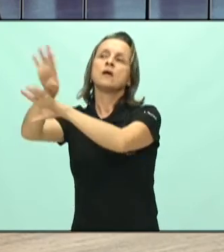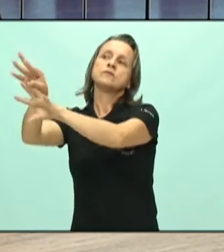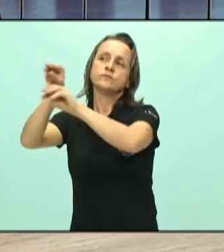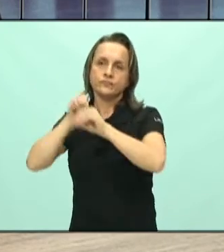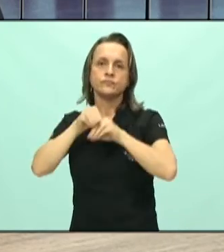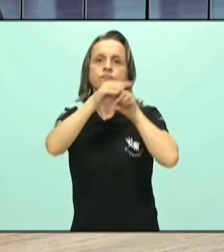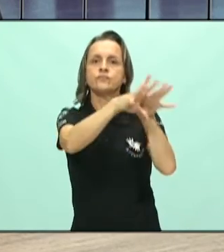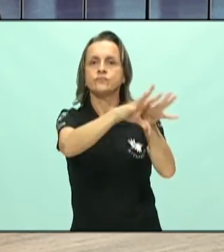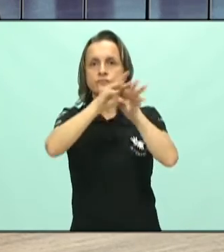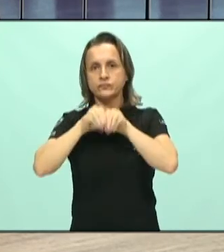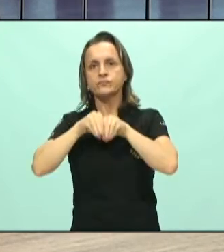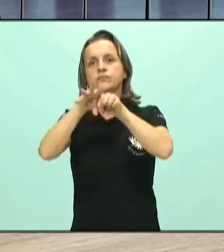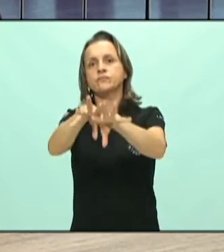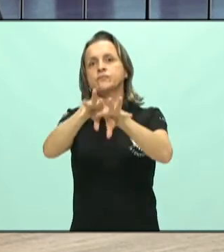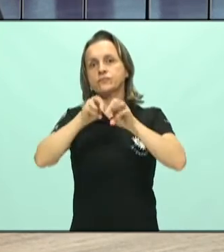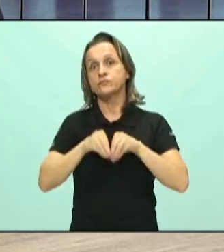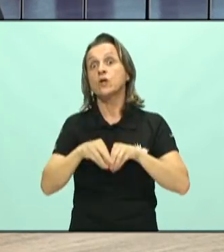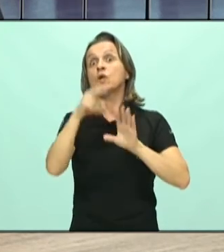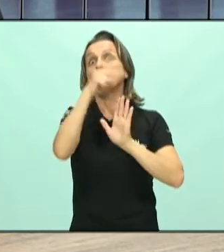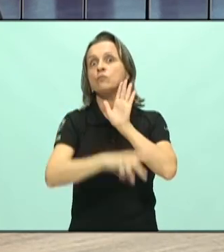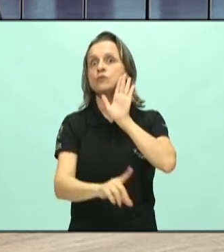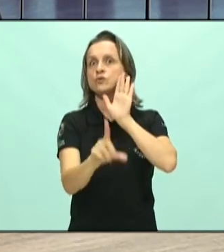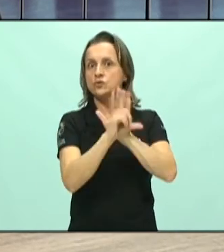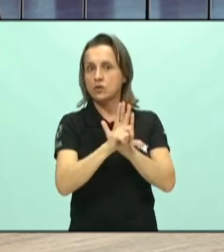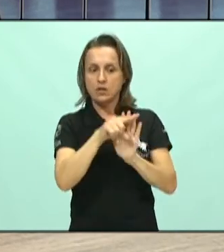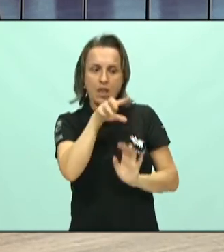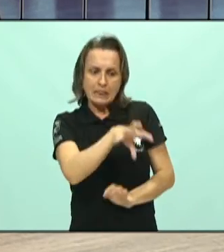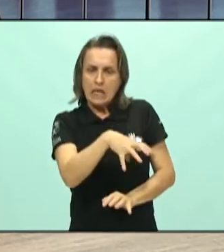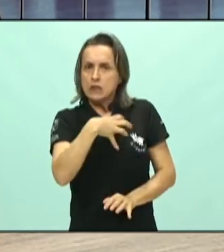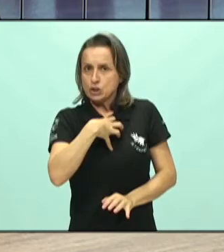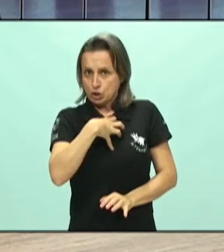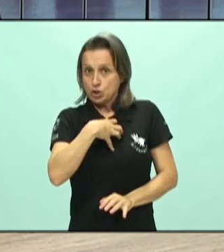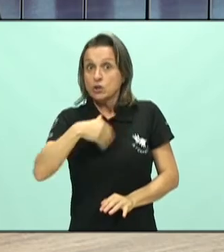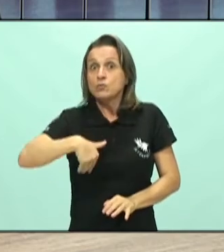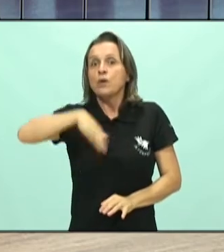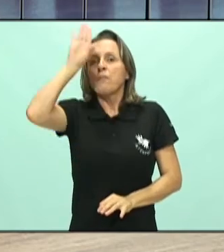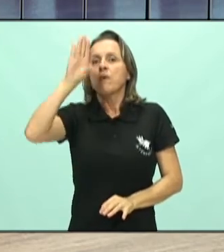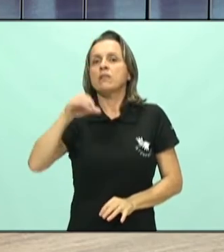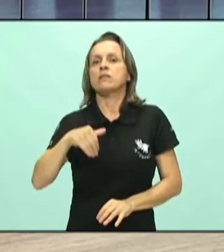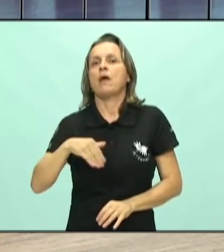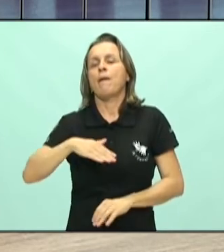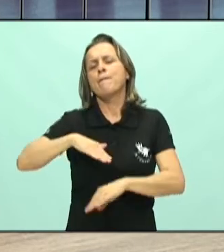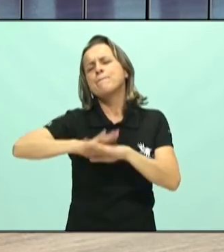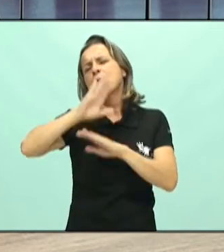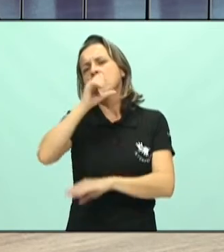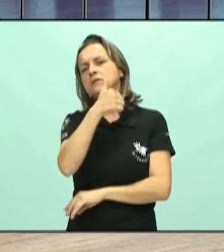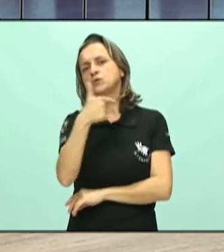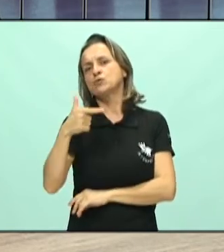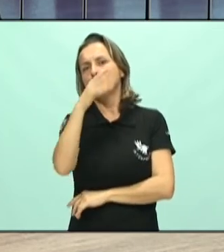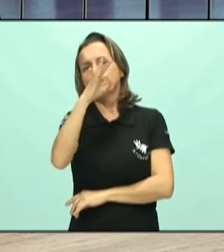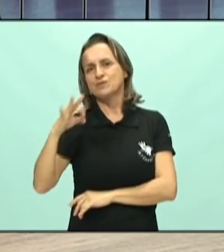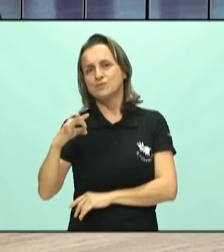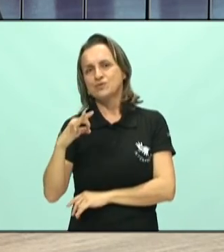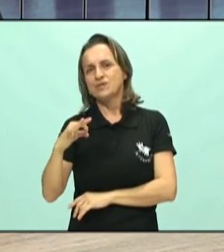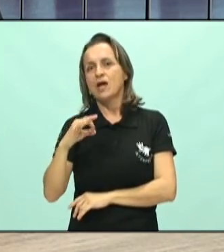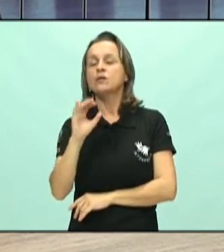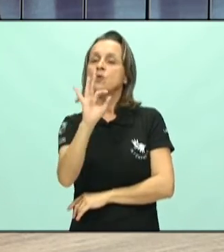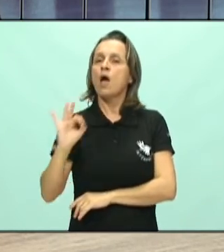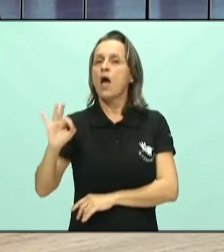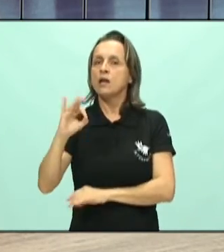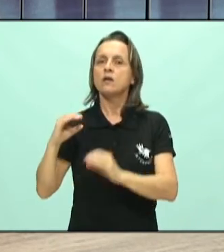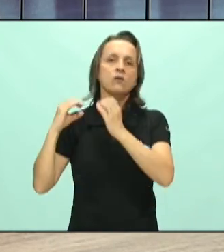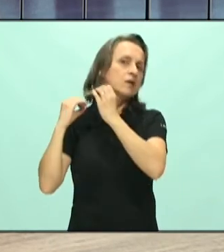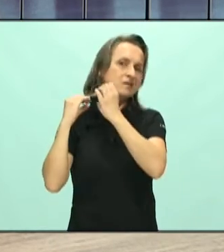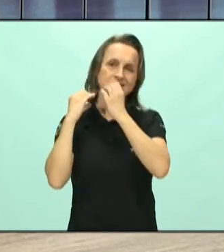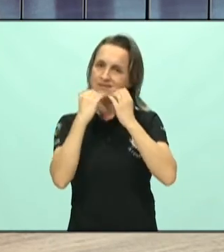No projeto de lei, da maneira que ele está, ele aumentaria em mais de 12% a alíquota do milho dentro do estado, prejudicando